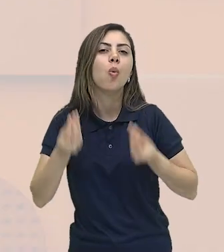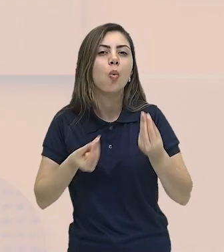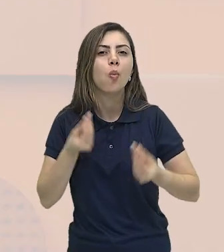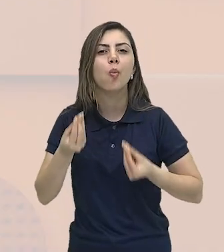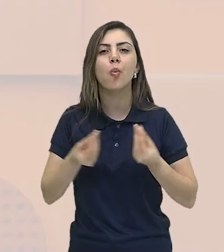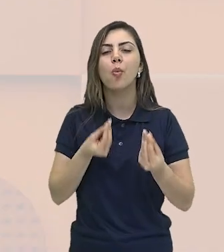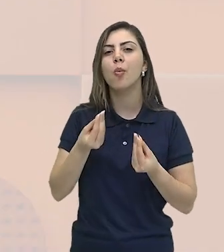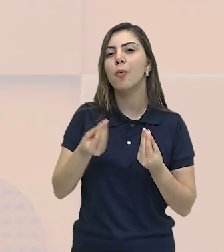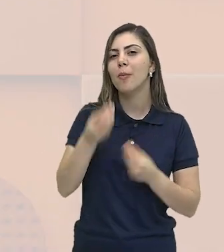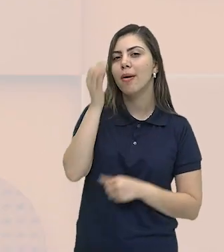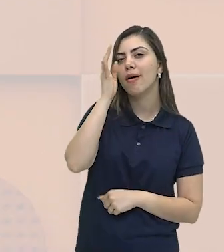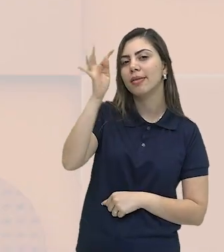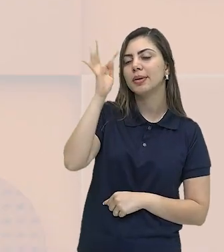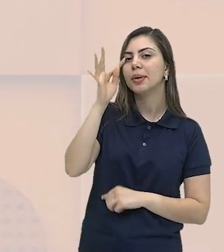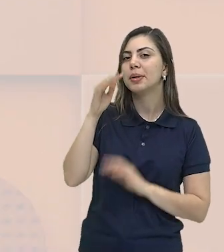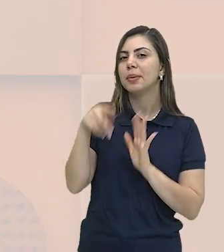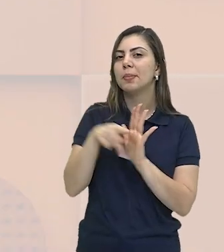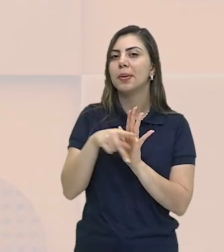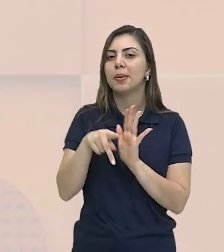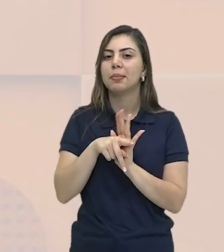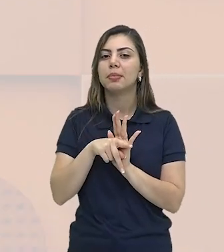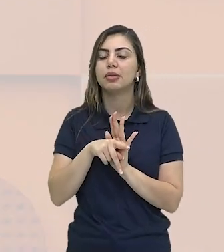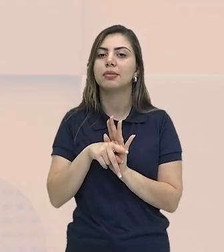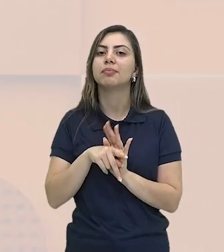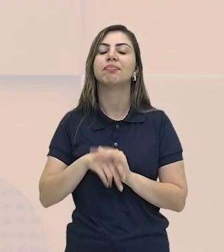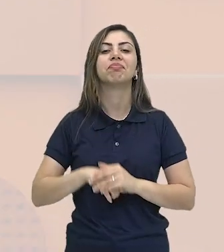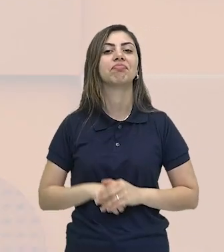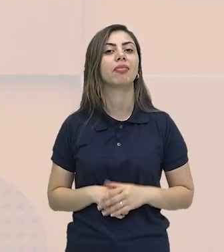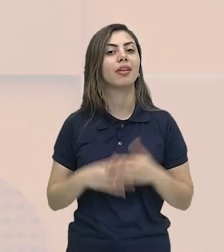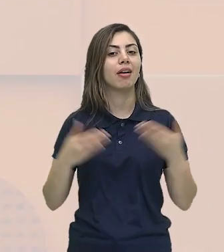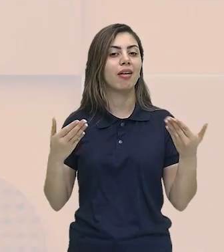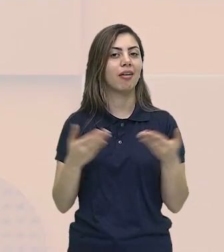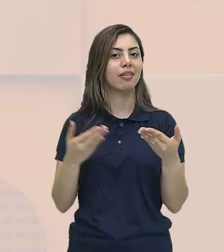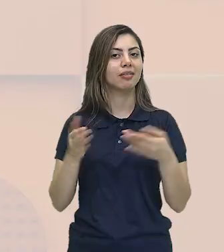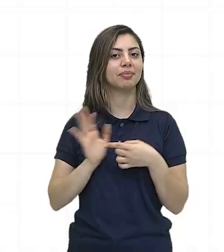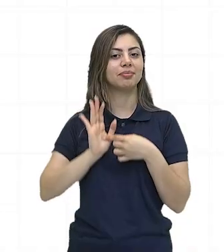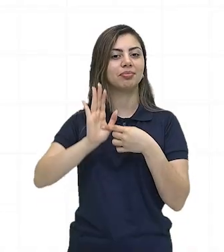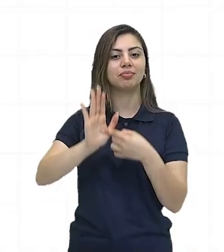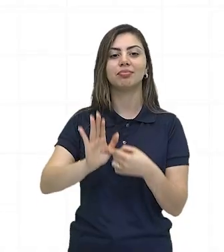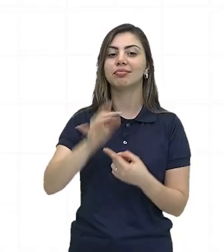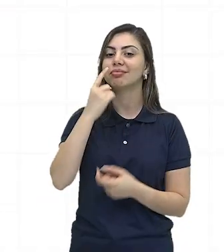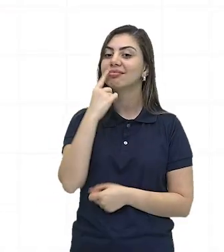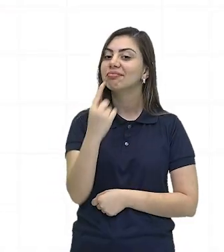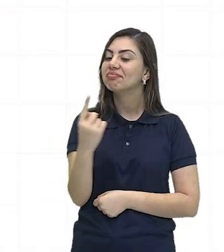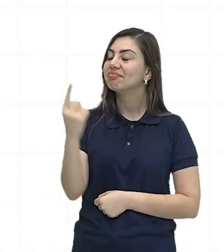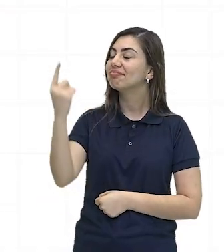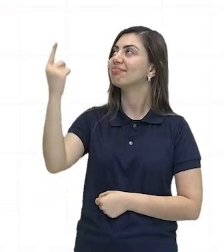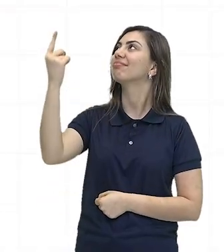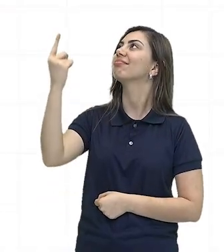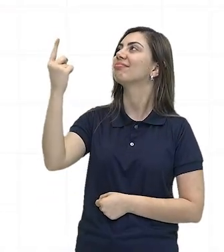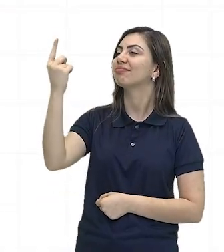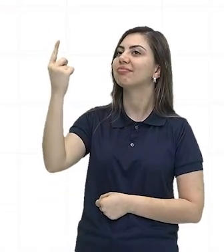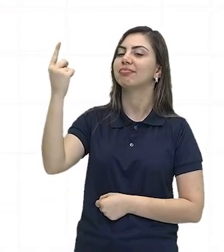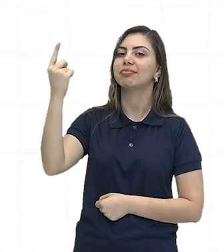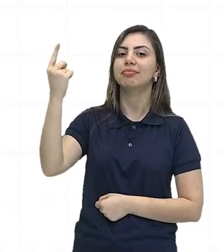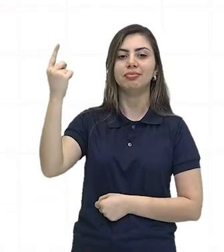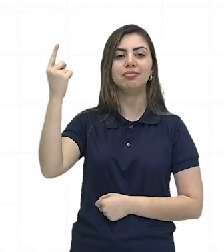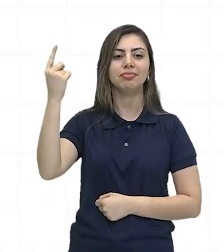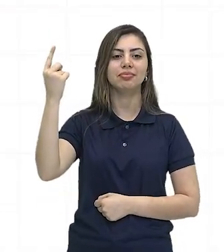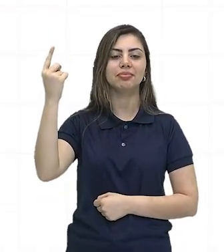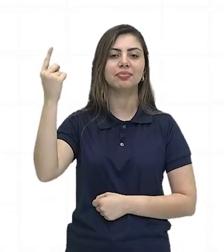melhor a teoria da deriva continental, a gente vai mostrar aqui essa ilustração para vocês